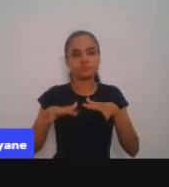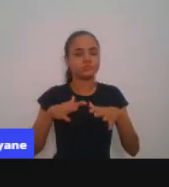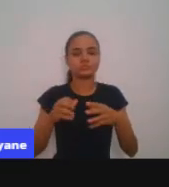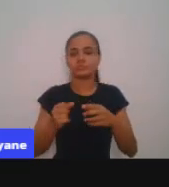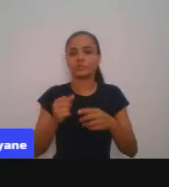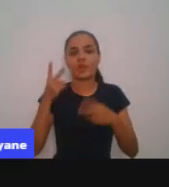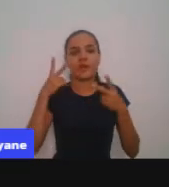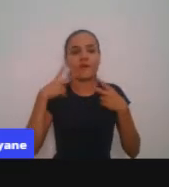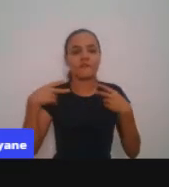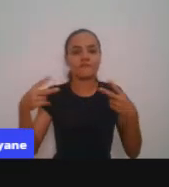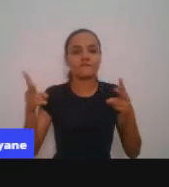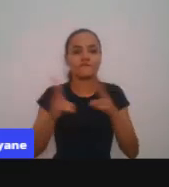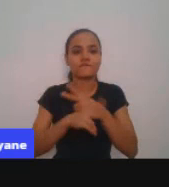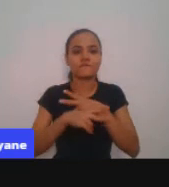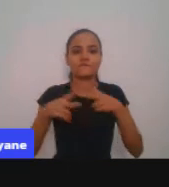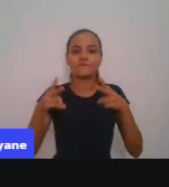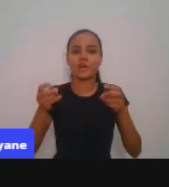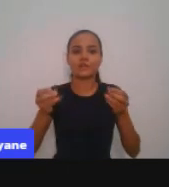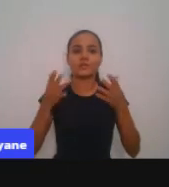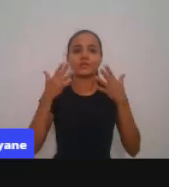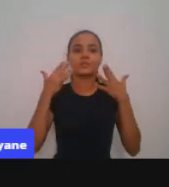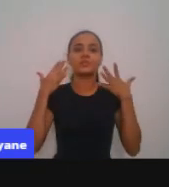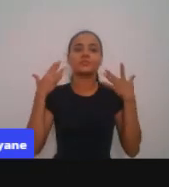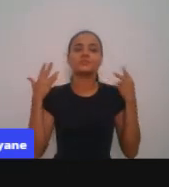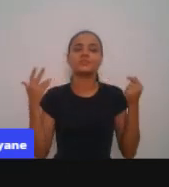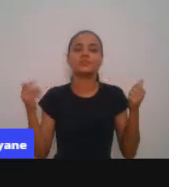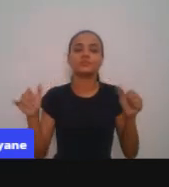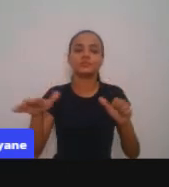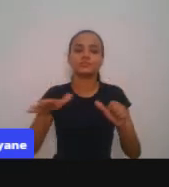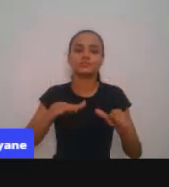E daí passa mais uma, por favor, que a gente vai chegar